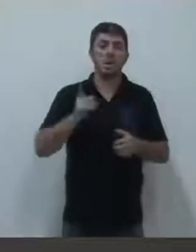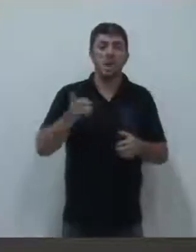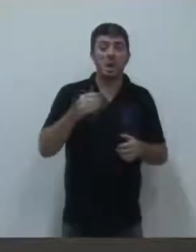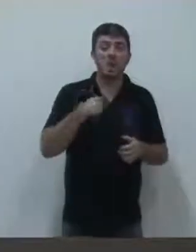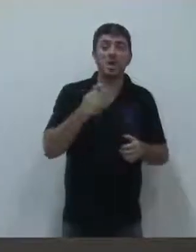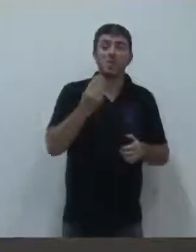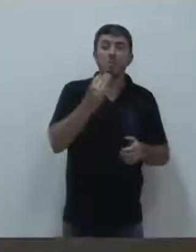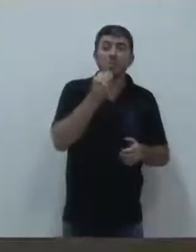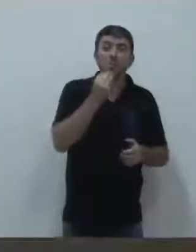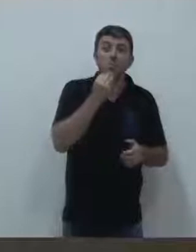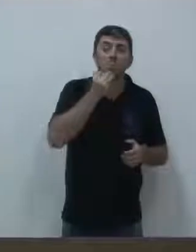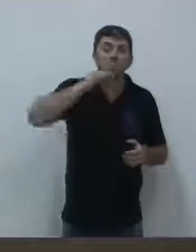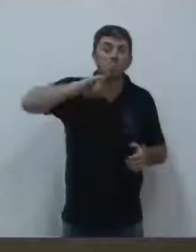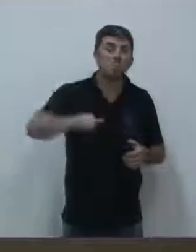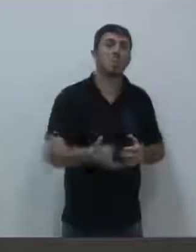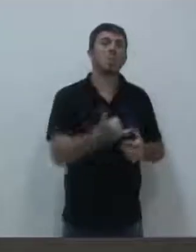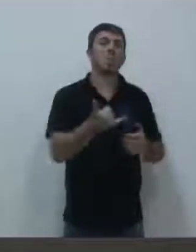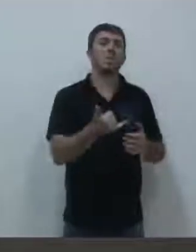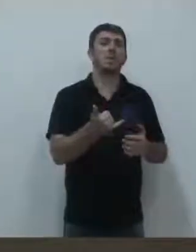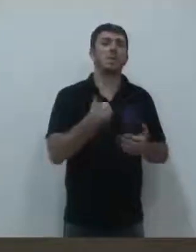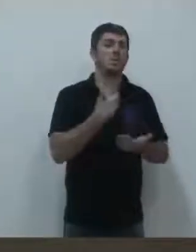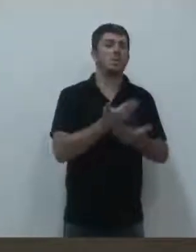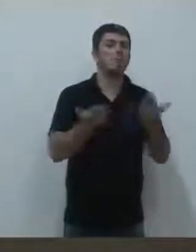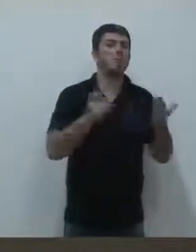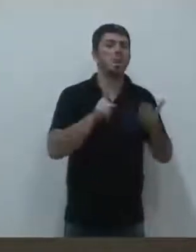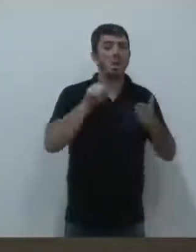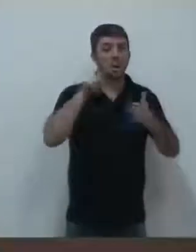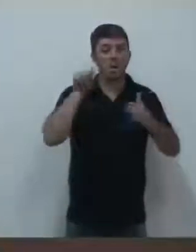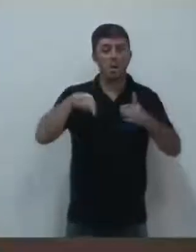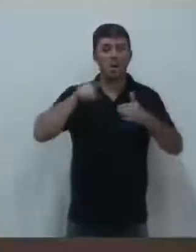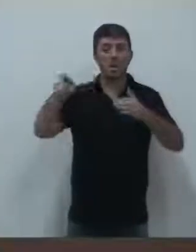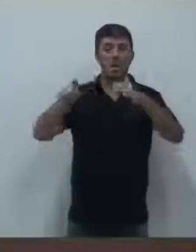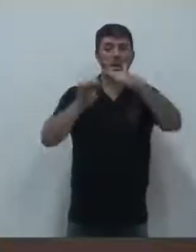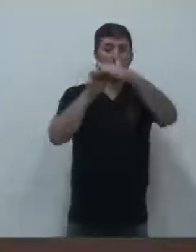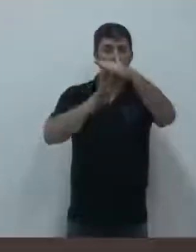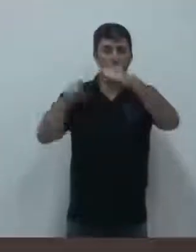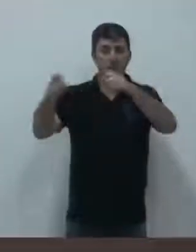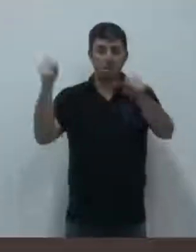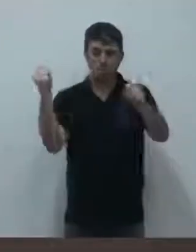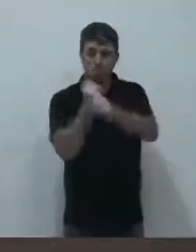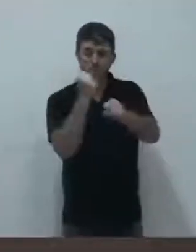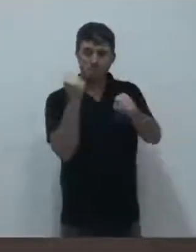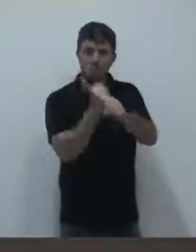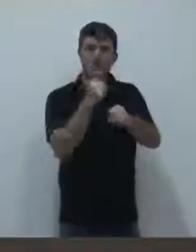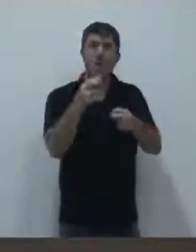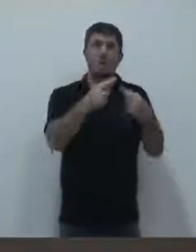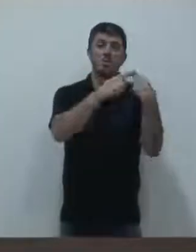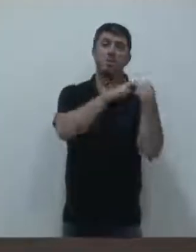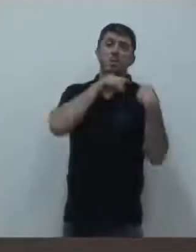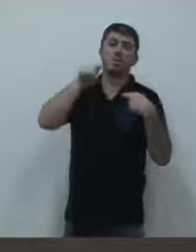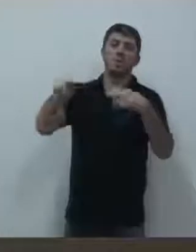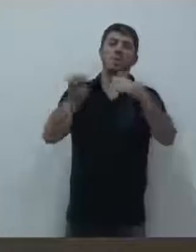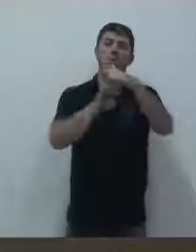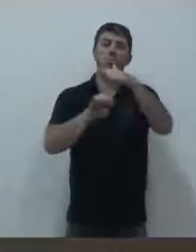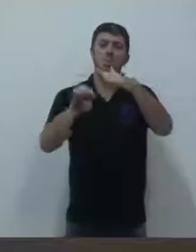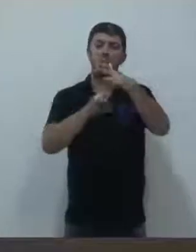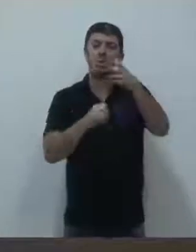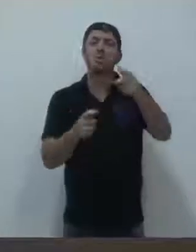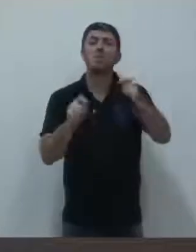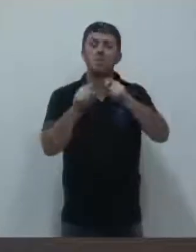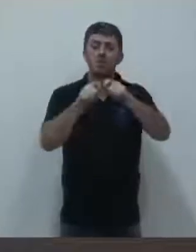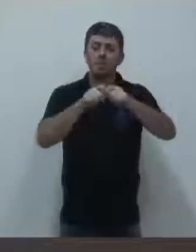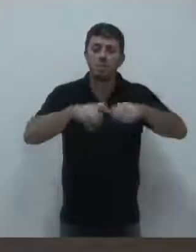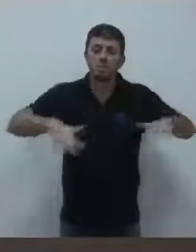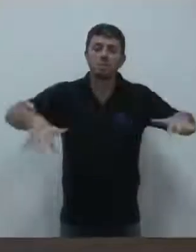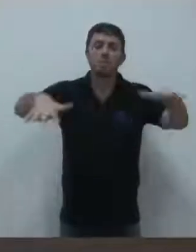gente perde para que o próprio fornecedor que vai fabricar, vai construir ali, o responsável pela implantação do